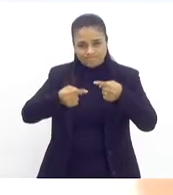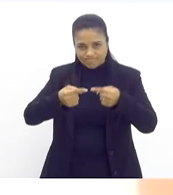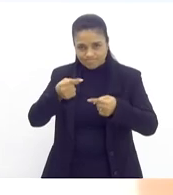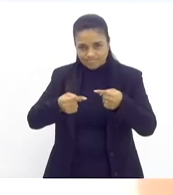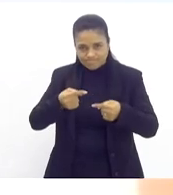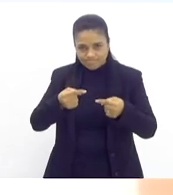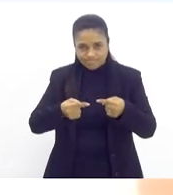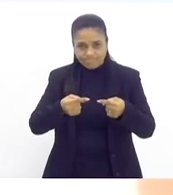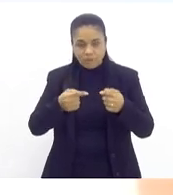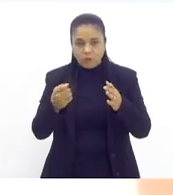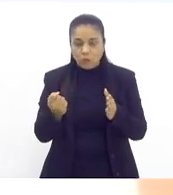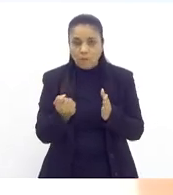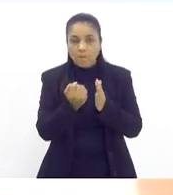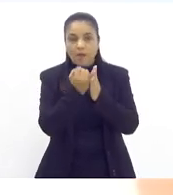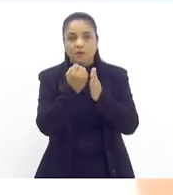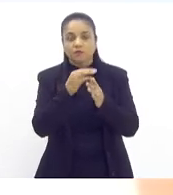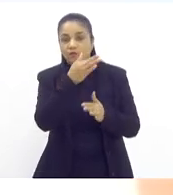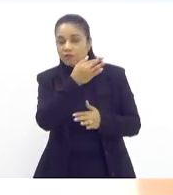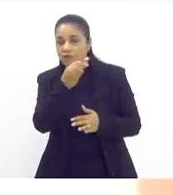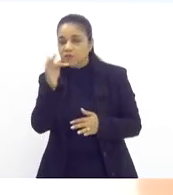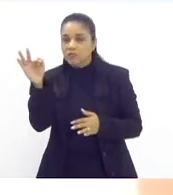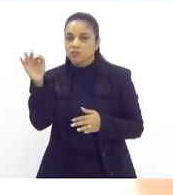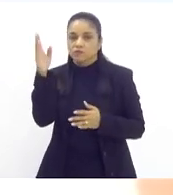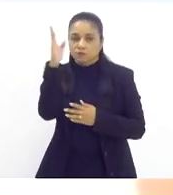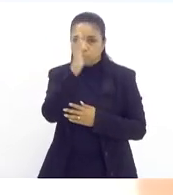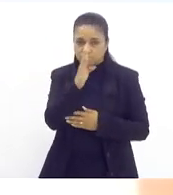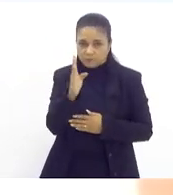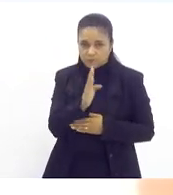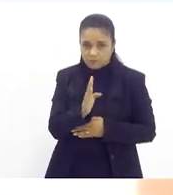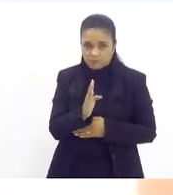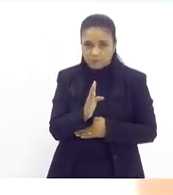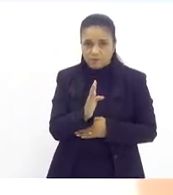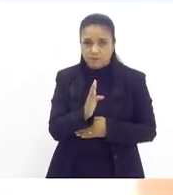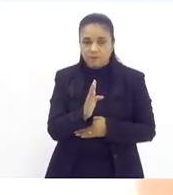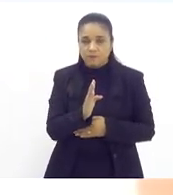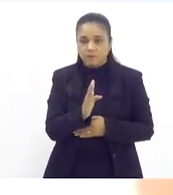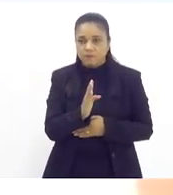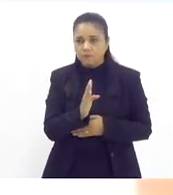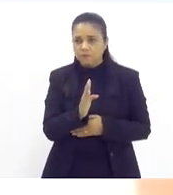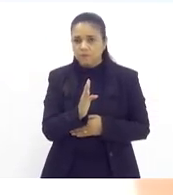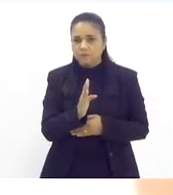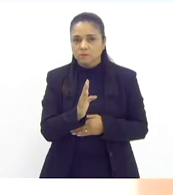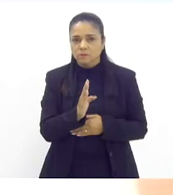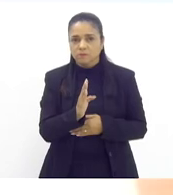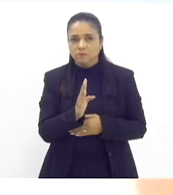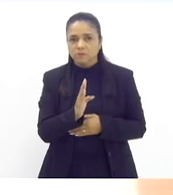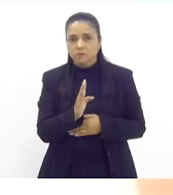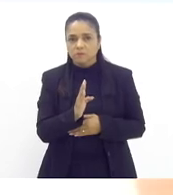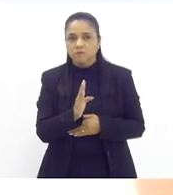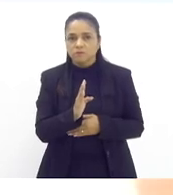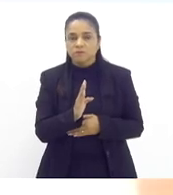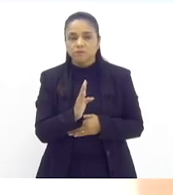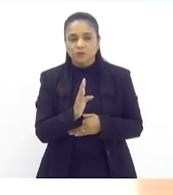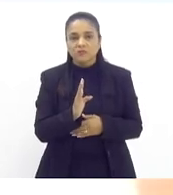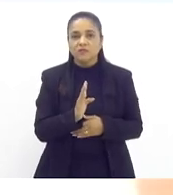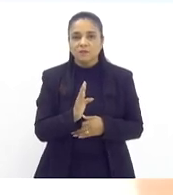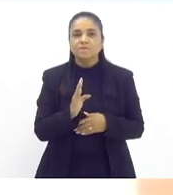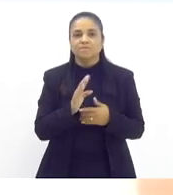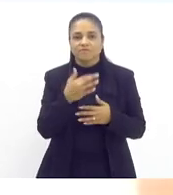tema do Pacto Federativo no país, do problema da redução de autonomia dos entes